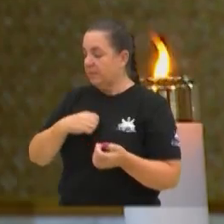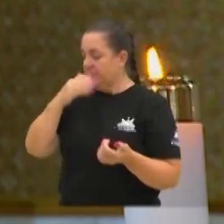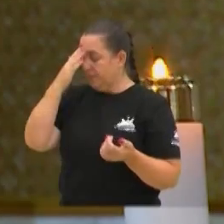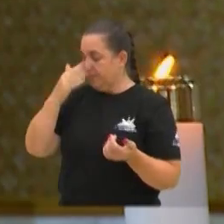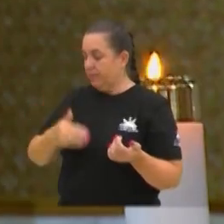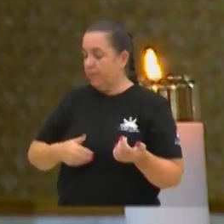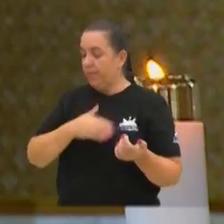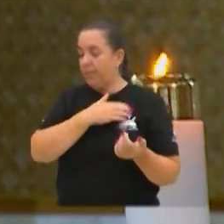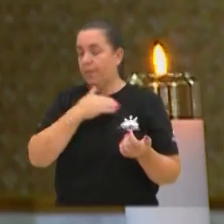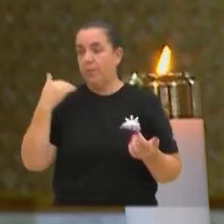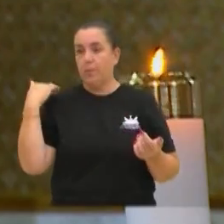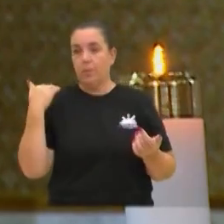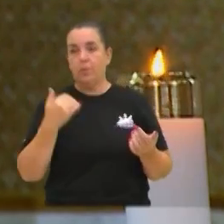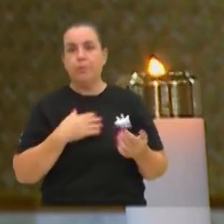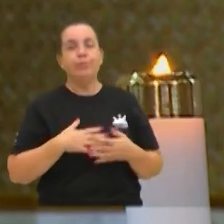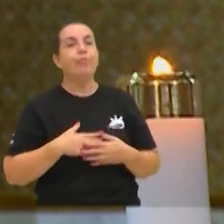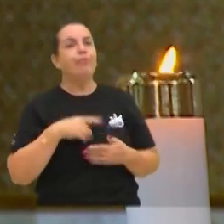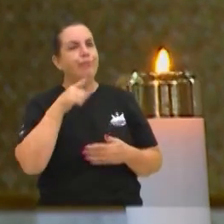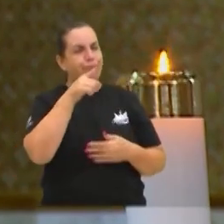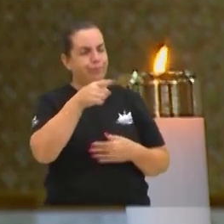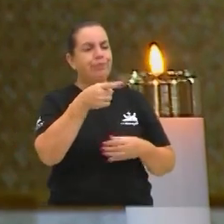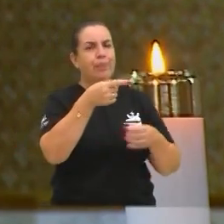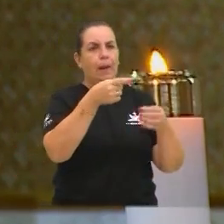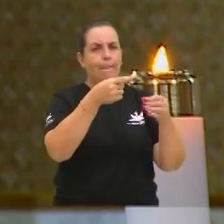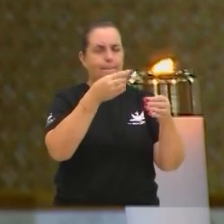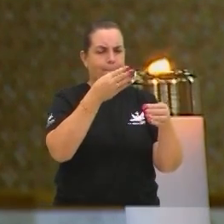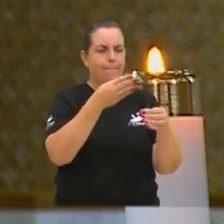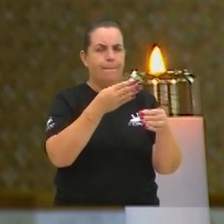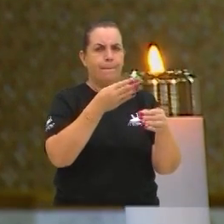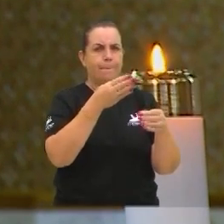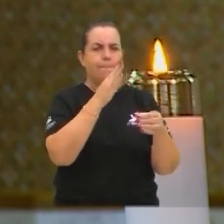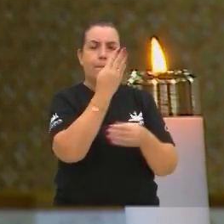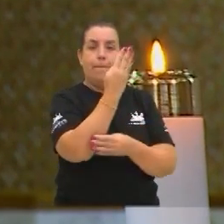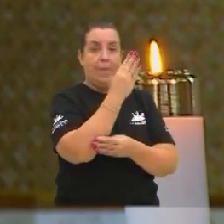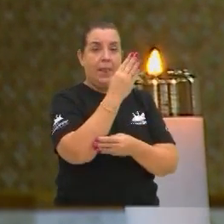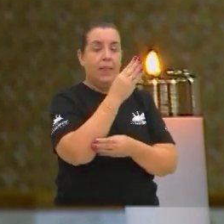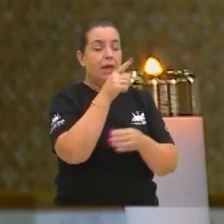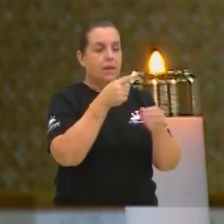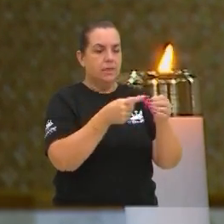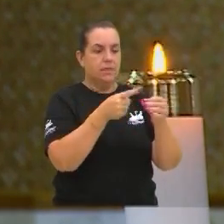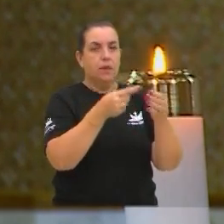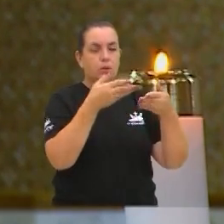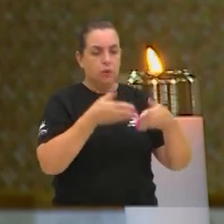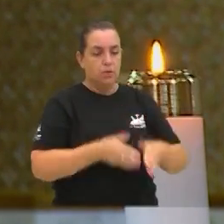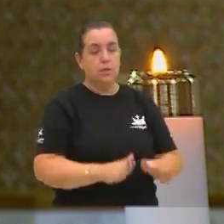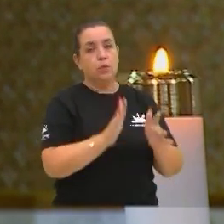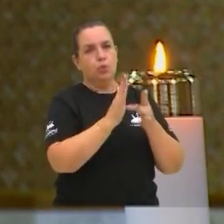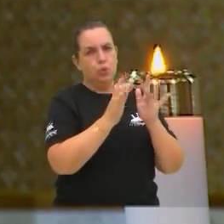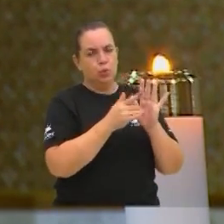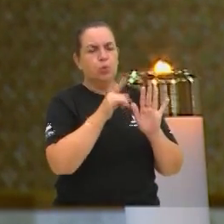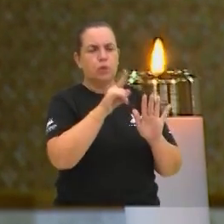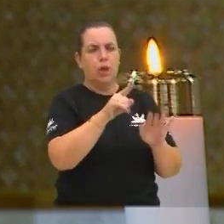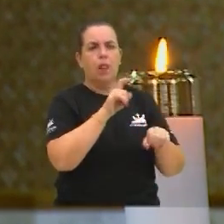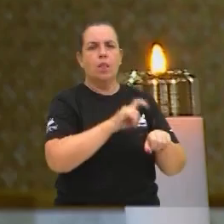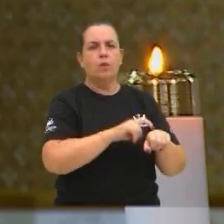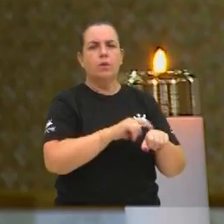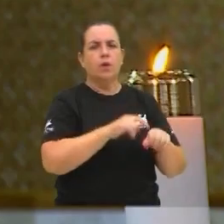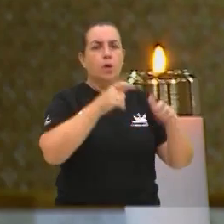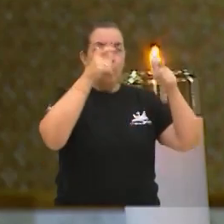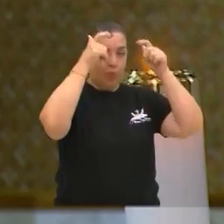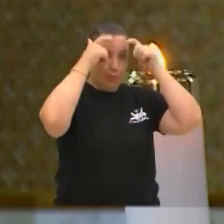Senhor. Tendo nascido Jesus na cidade de Belém, na Judéia, no tempo do rei Herodes, eis que